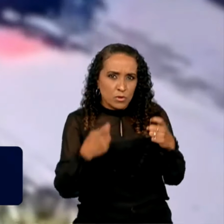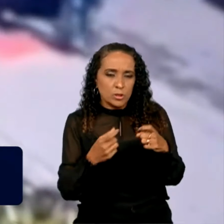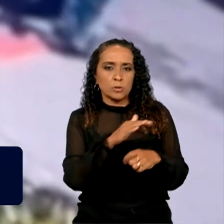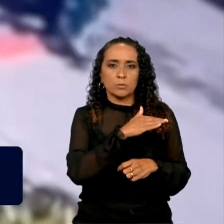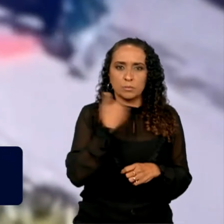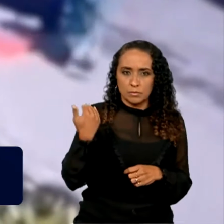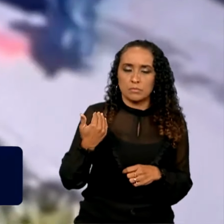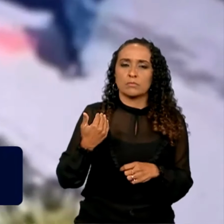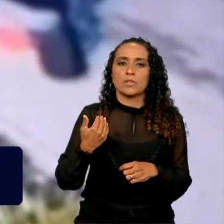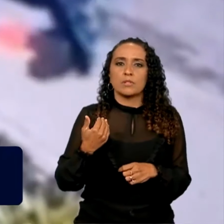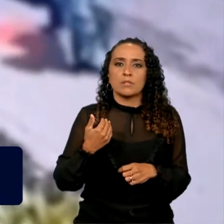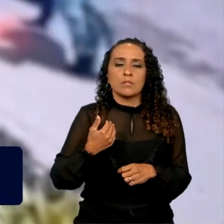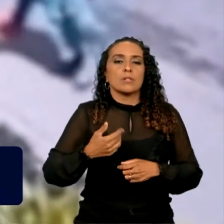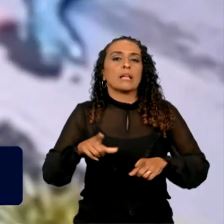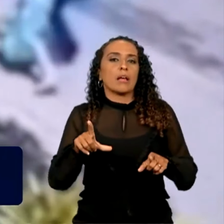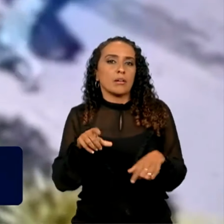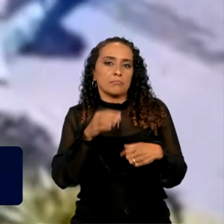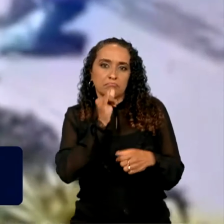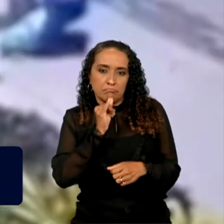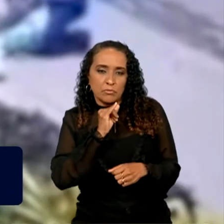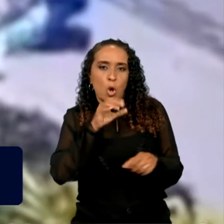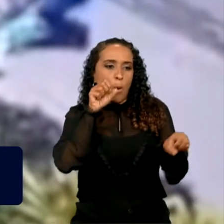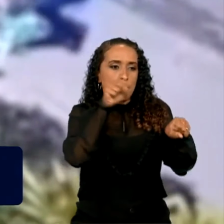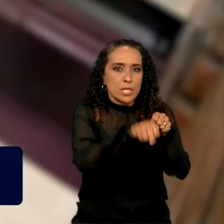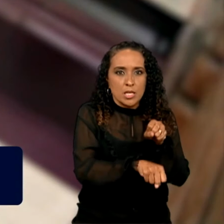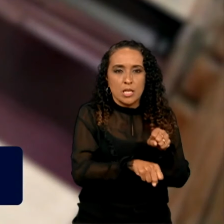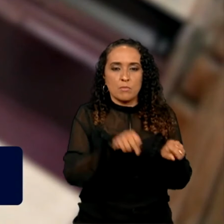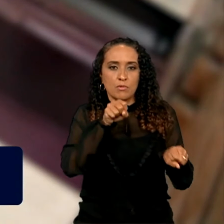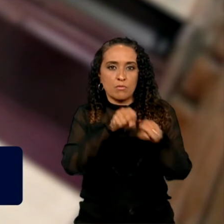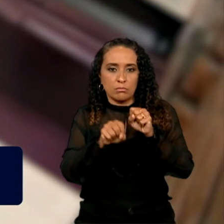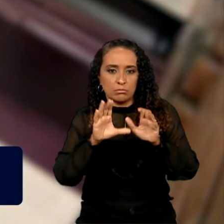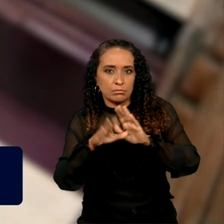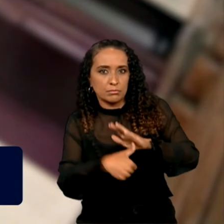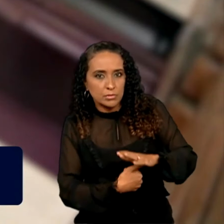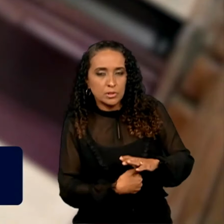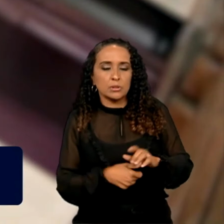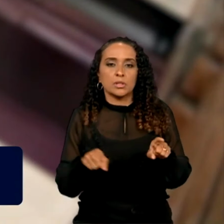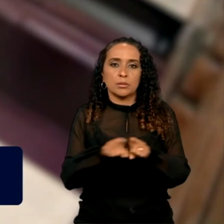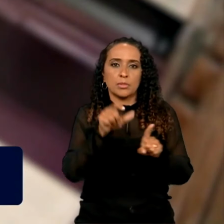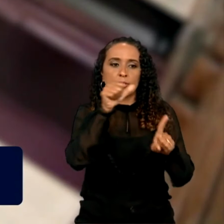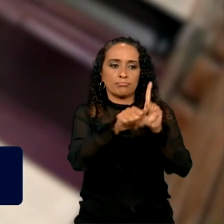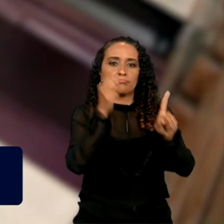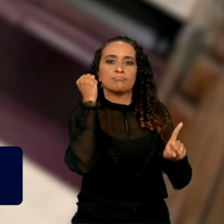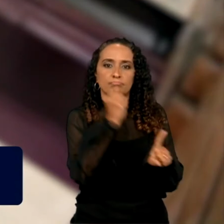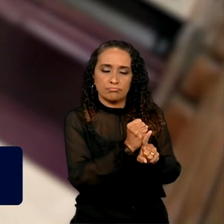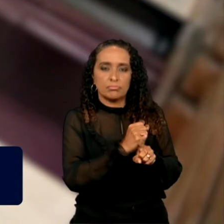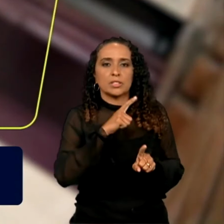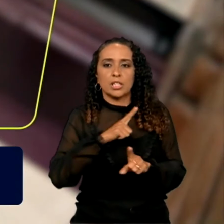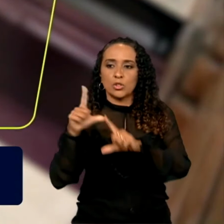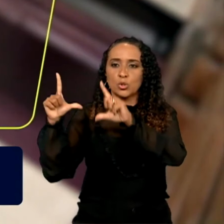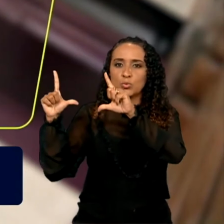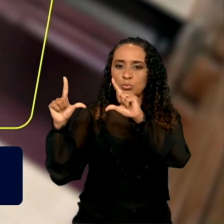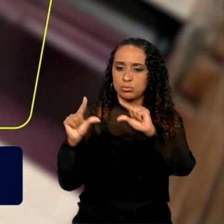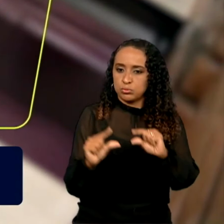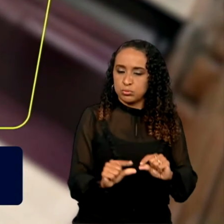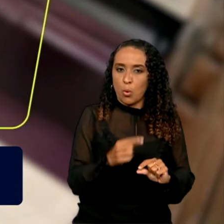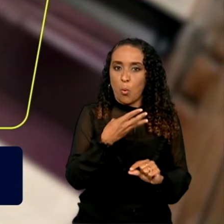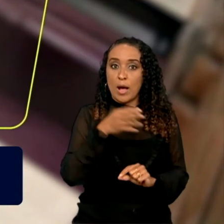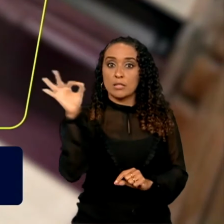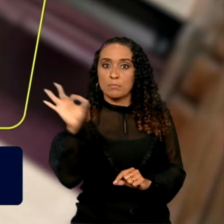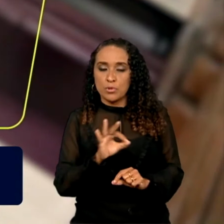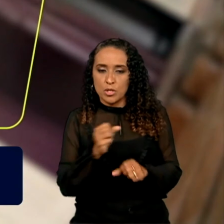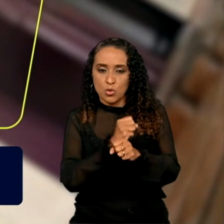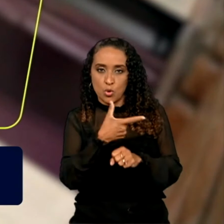letais intencionais, como homicídio, latrocínio e feminicídio, tiveram queda de 4%